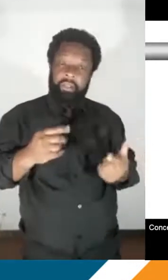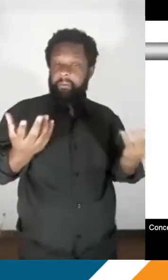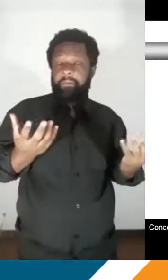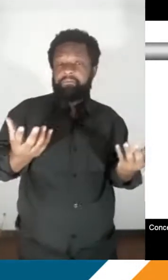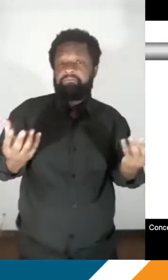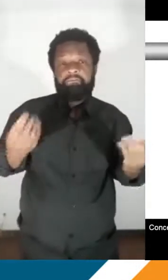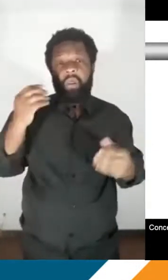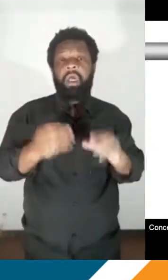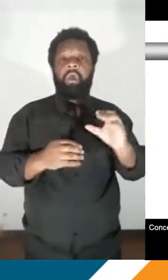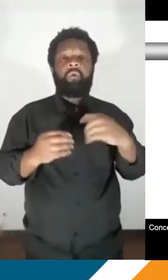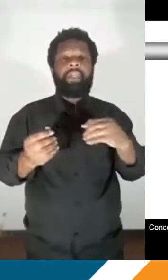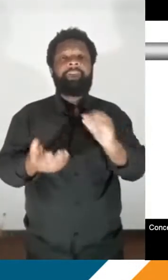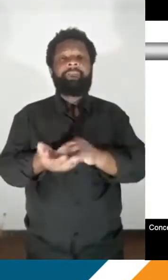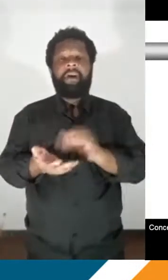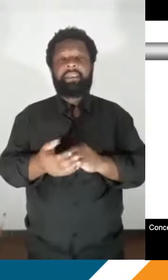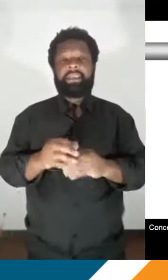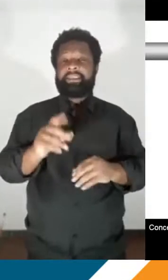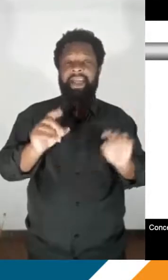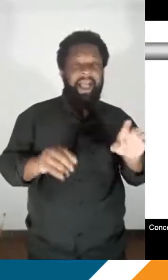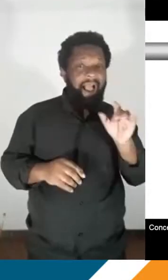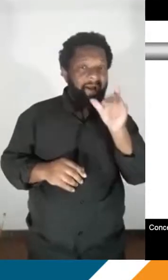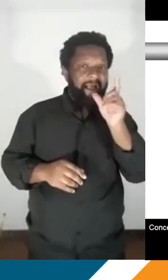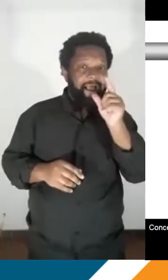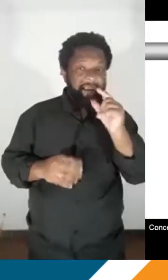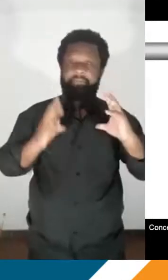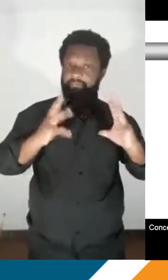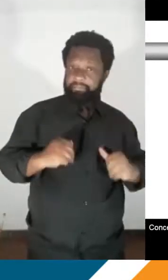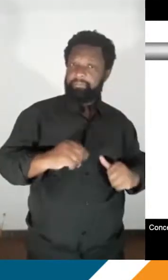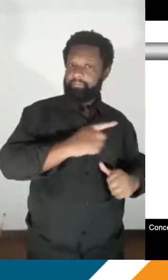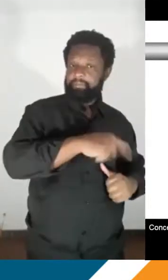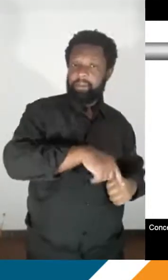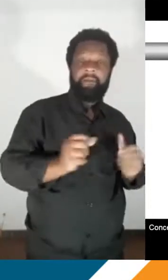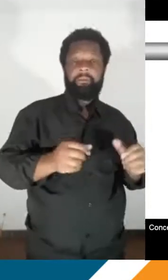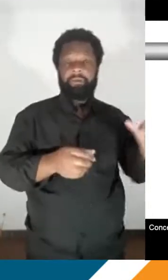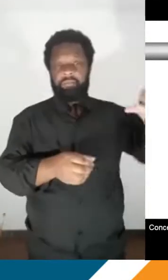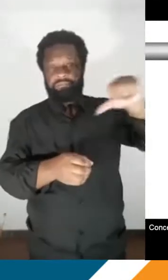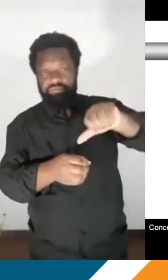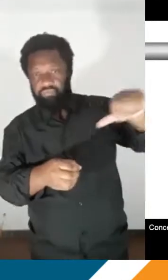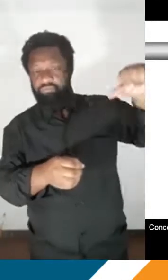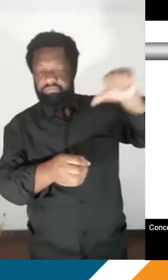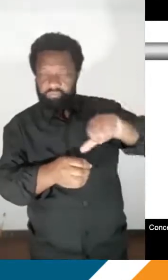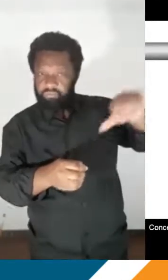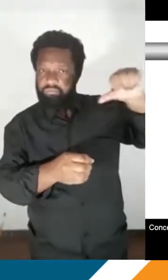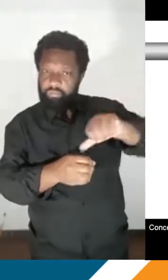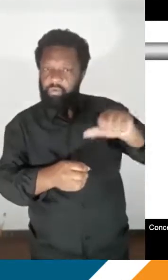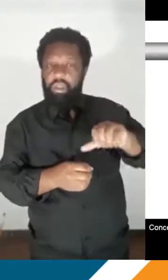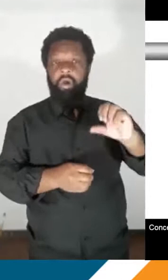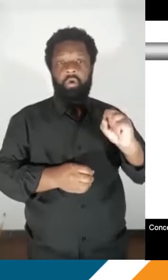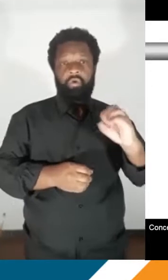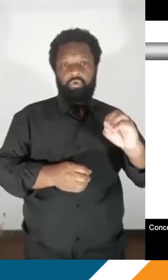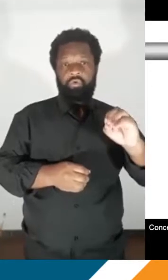concentração. Eu não tenho concentração porque eu não tenho solução. Aqui é água pura, tá? À medida que eu vou adicionando